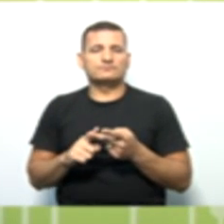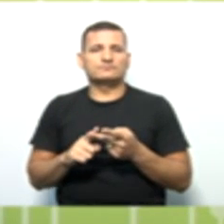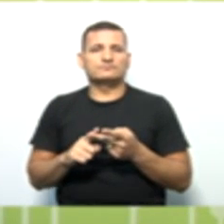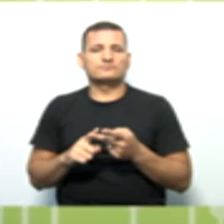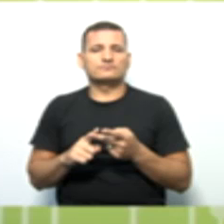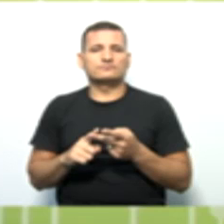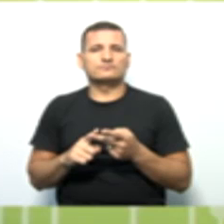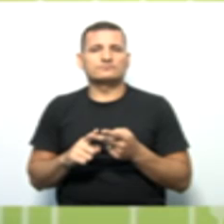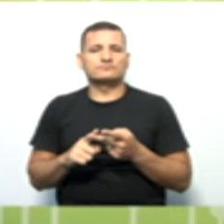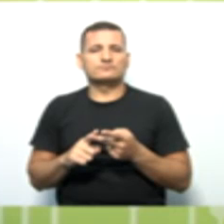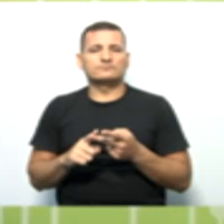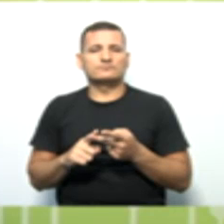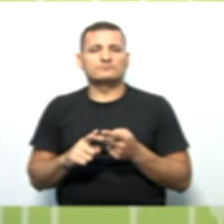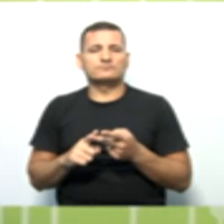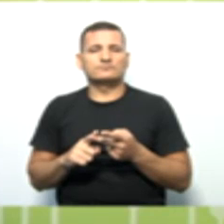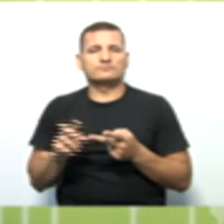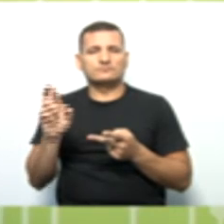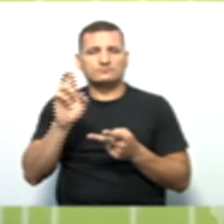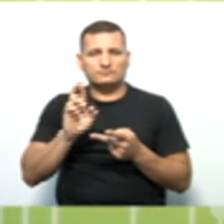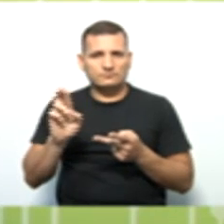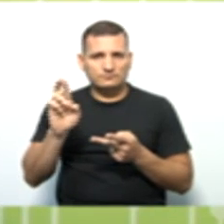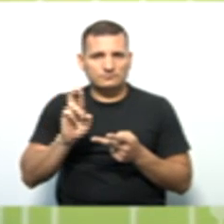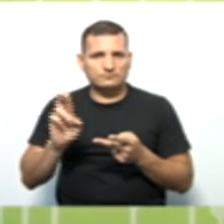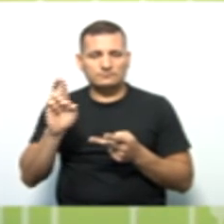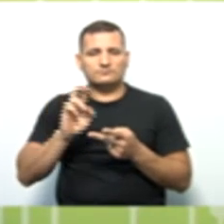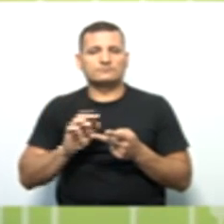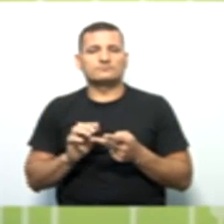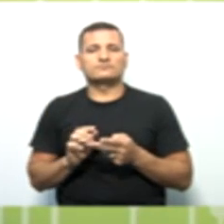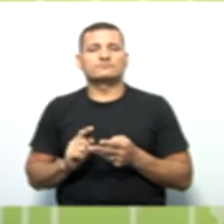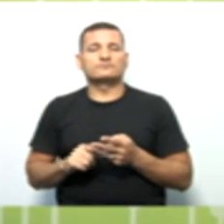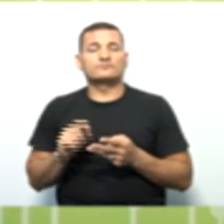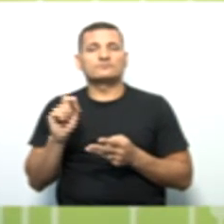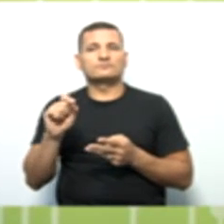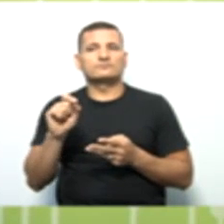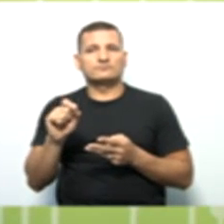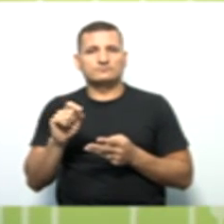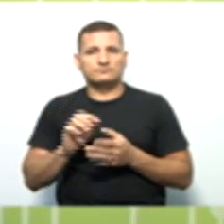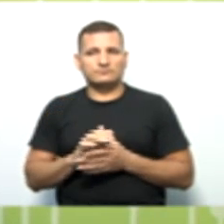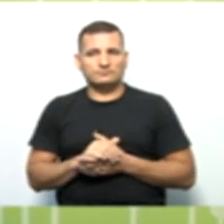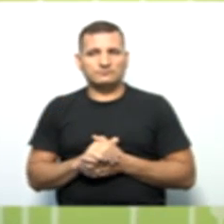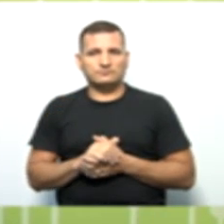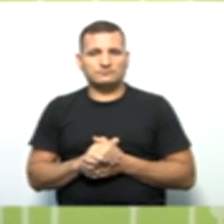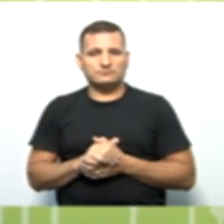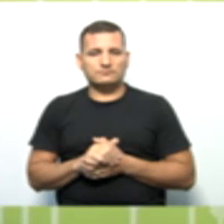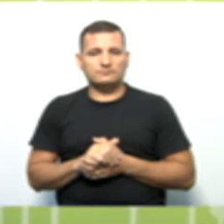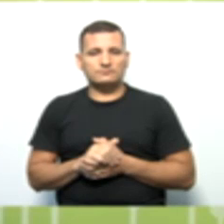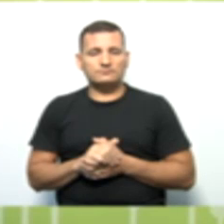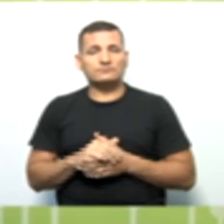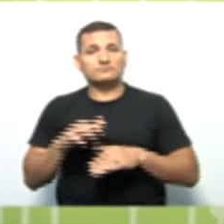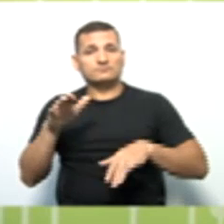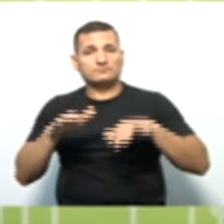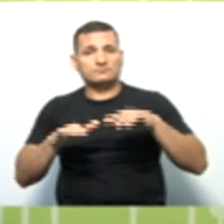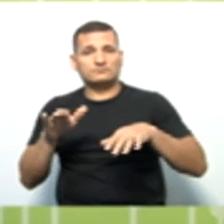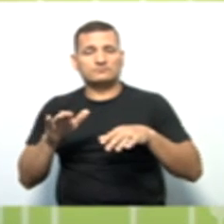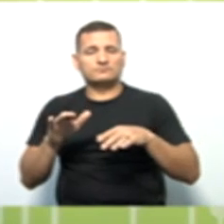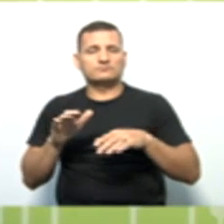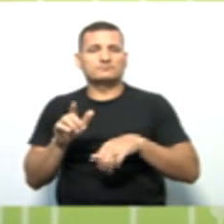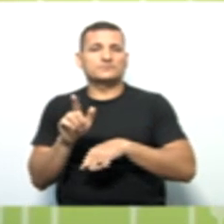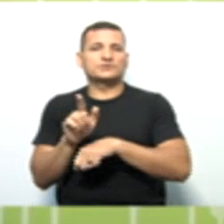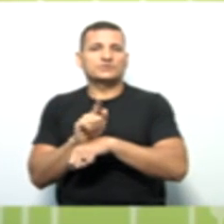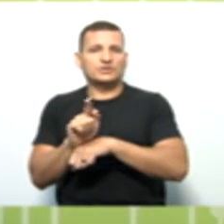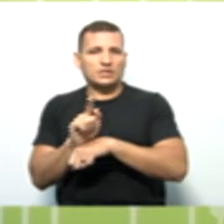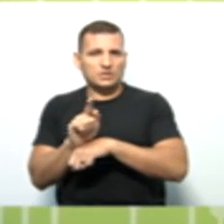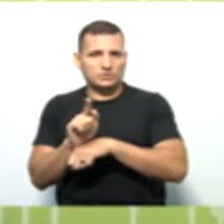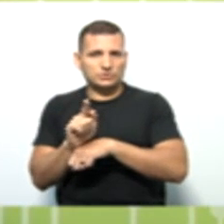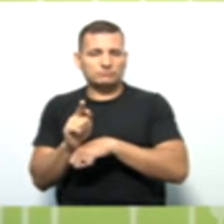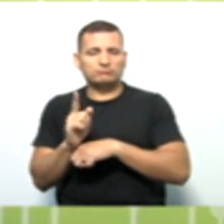que criar, da observação, né? O que acontece? Às vezes, chega um gerente, diz, olha, eu